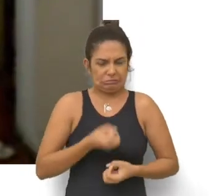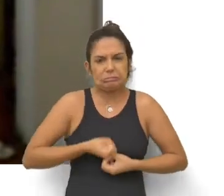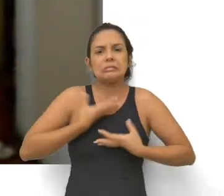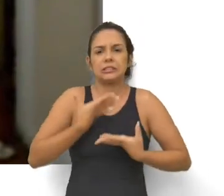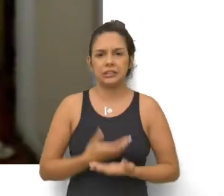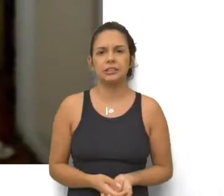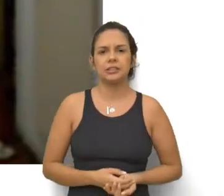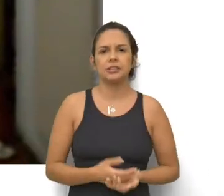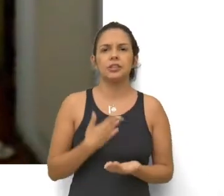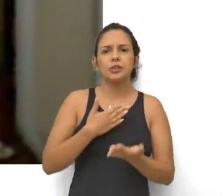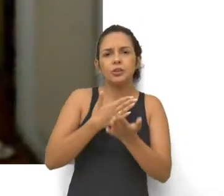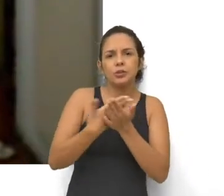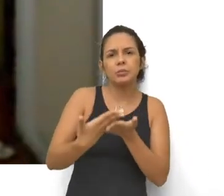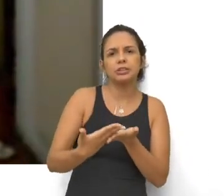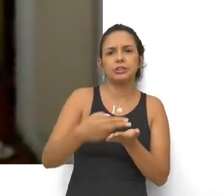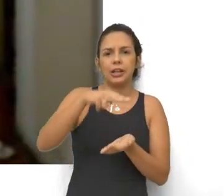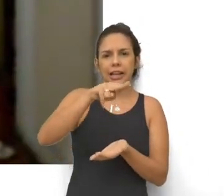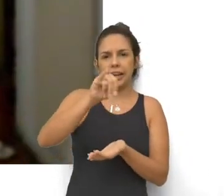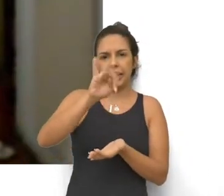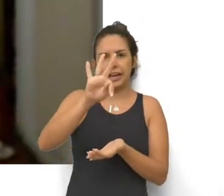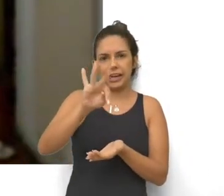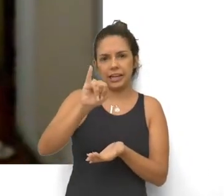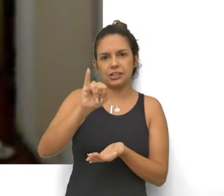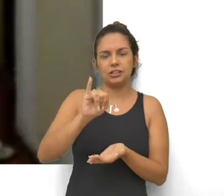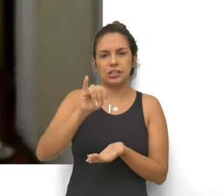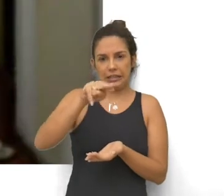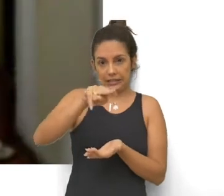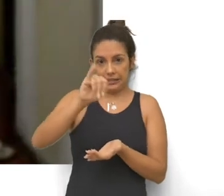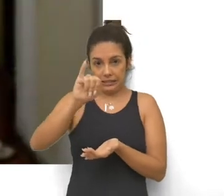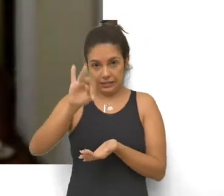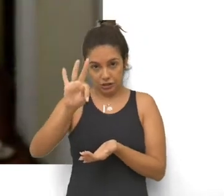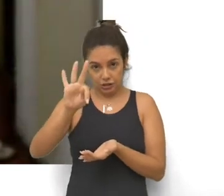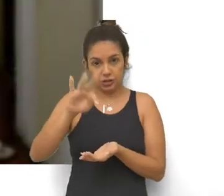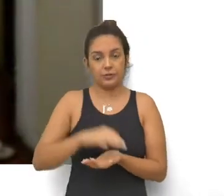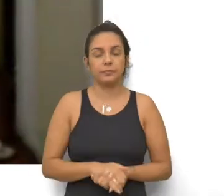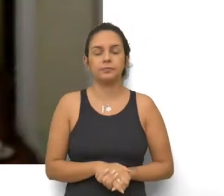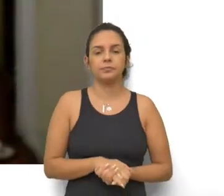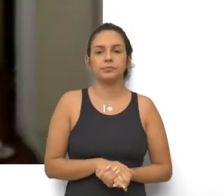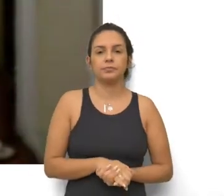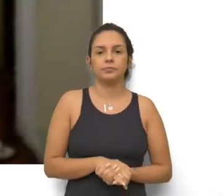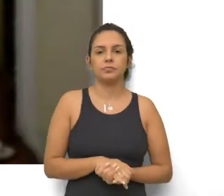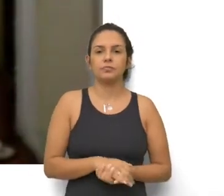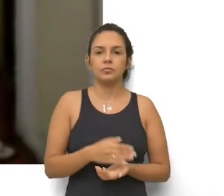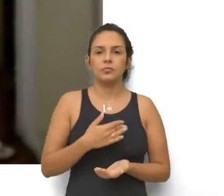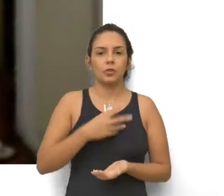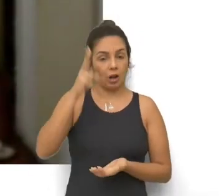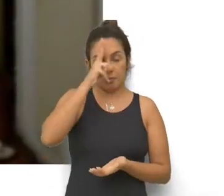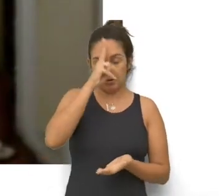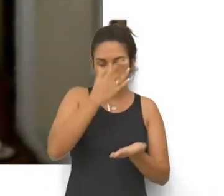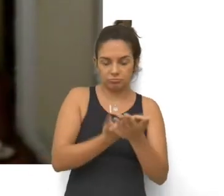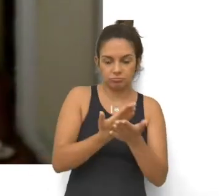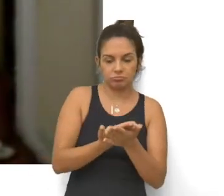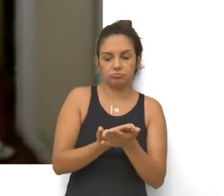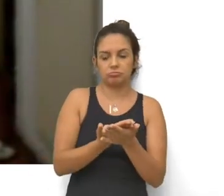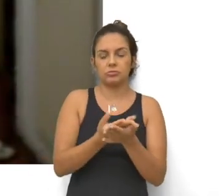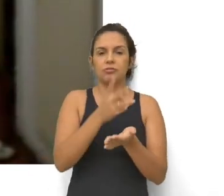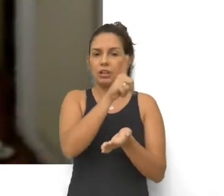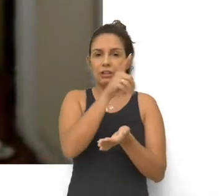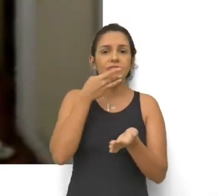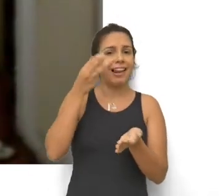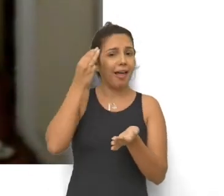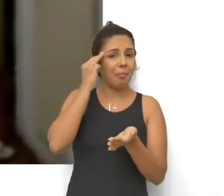fui estudar, comecei com Nietzsche, que eu já tinha lido, que é talvez daí que eu tinha meio na memória inconsciente que ele fala